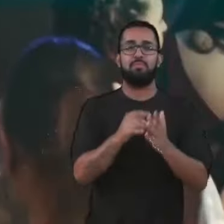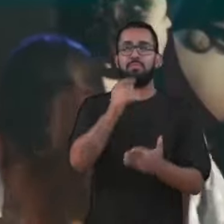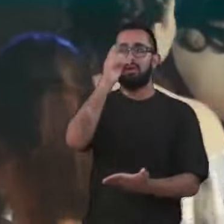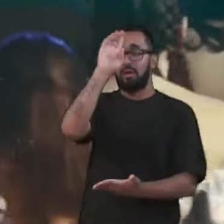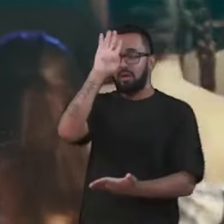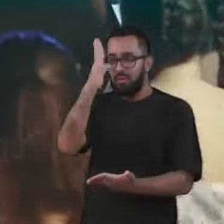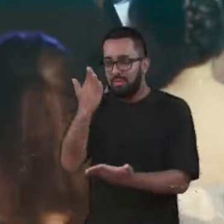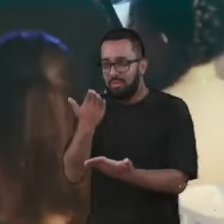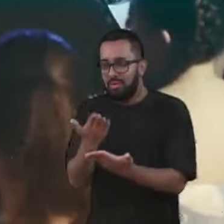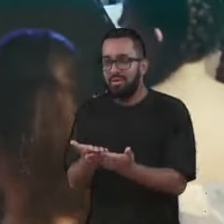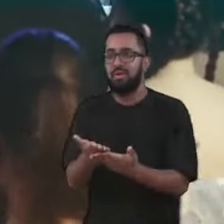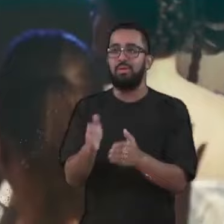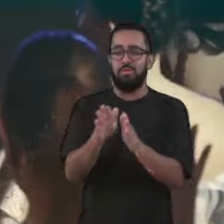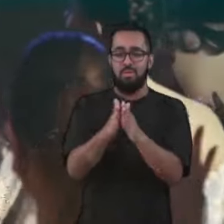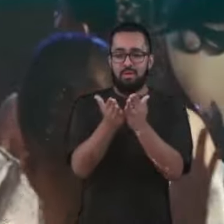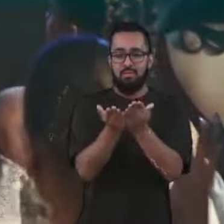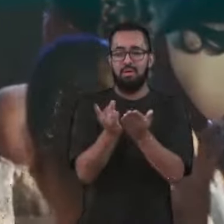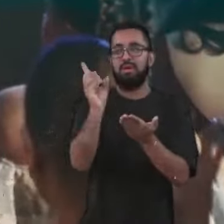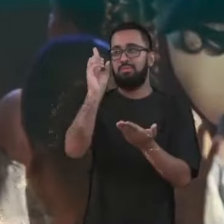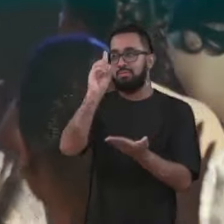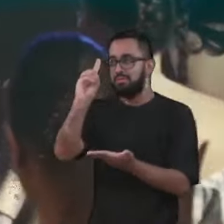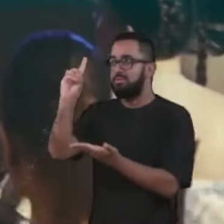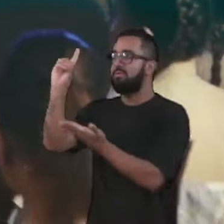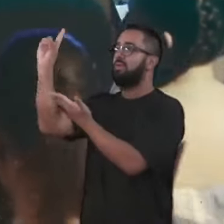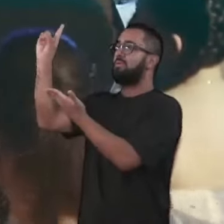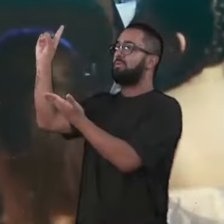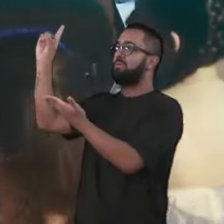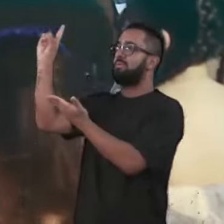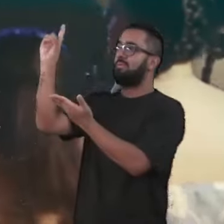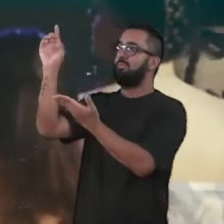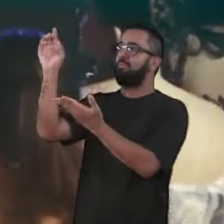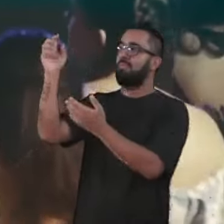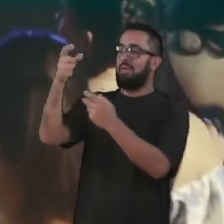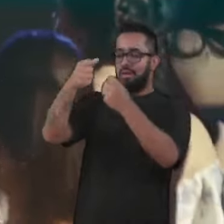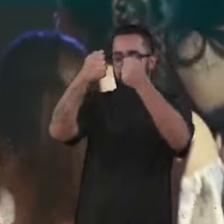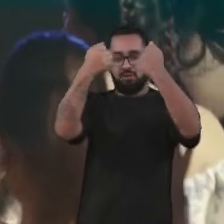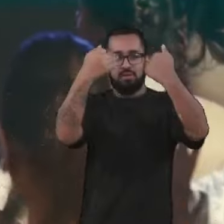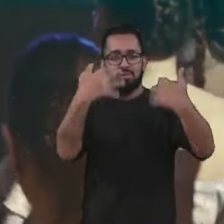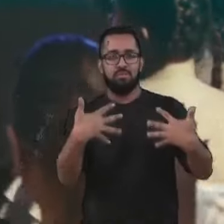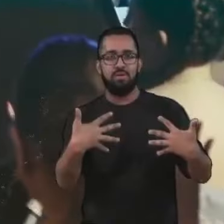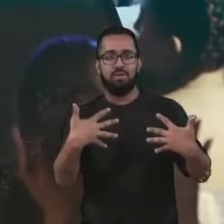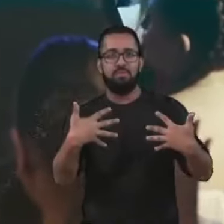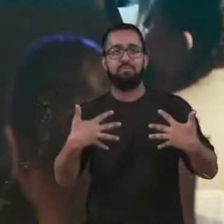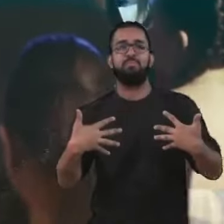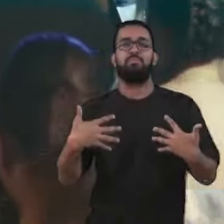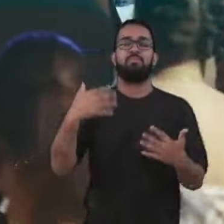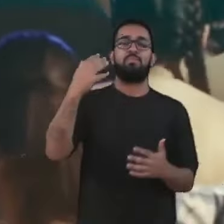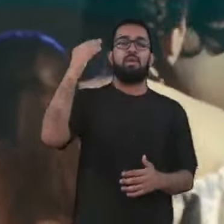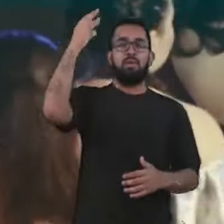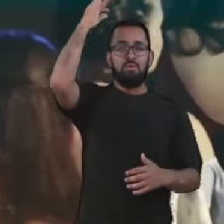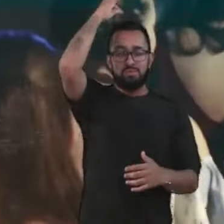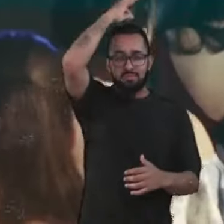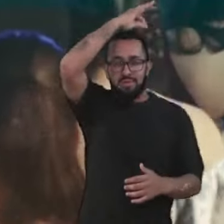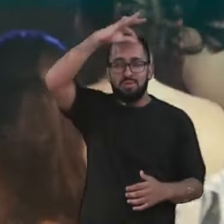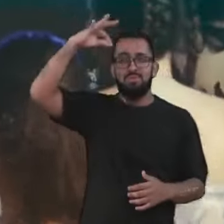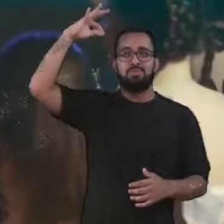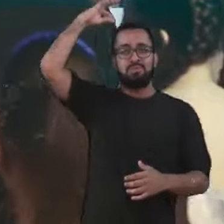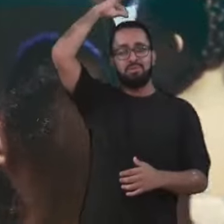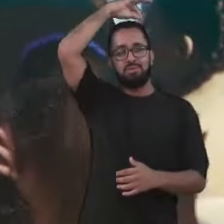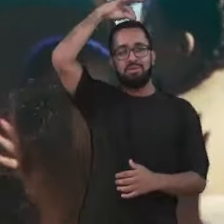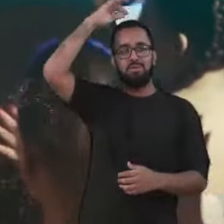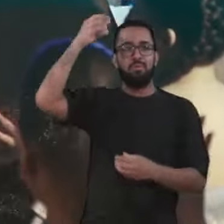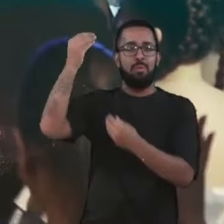Deus, que diz que a alegria, ela é fruto do Espírito Santo. Diga: eu quero uma